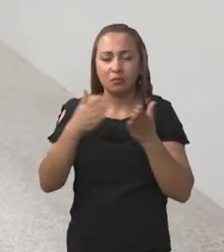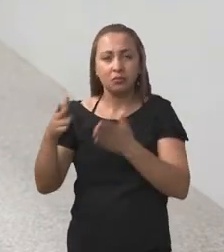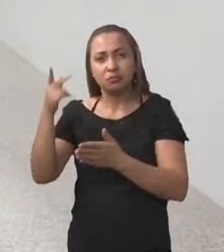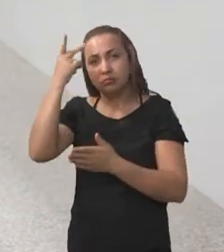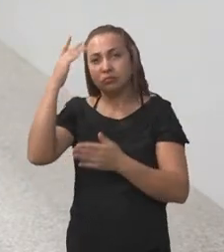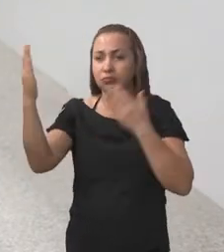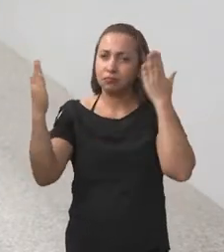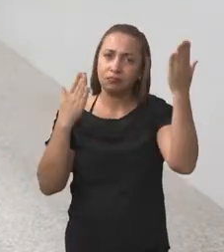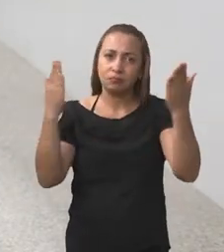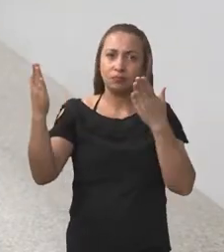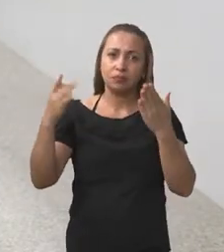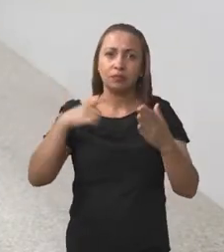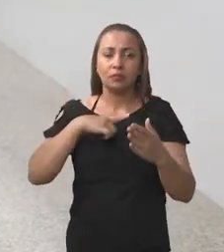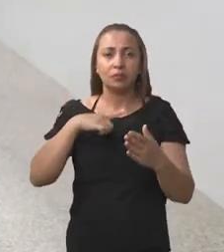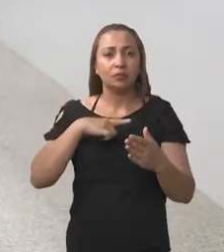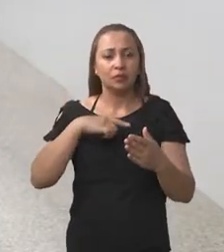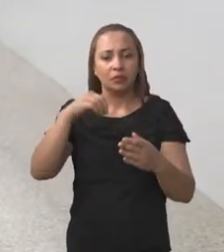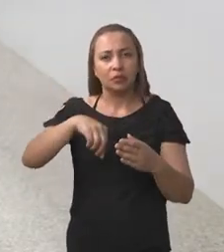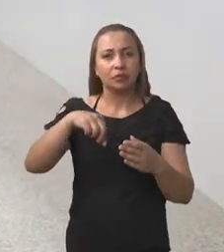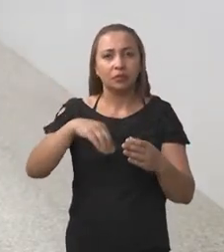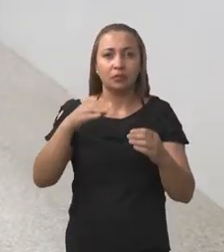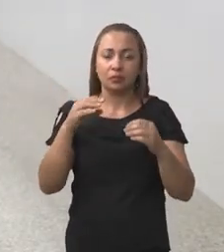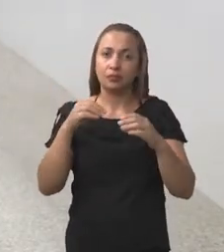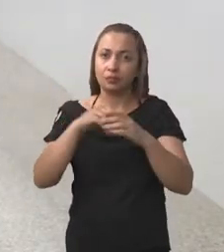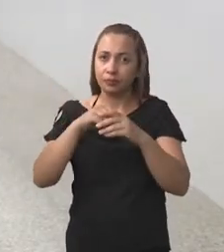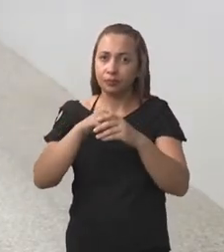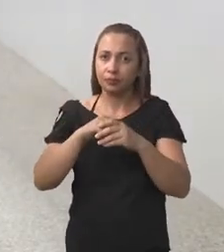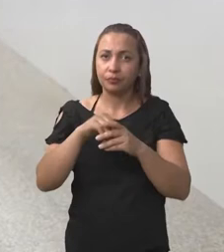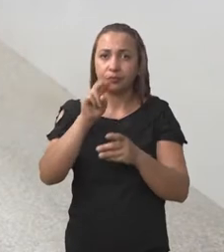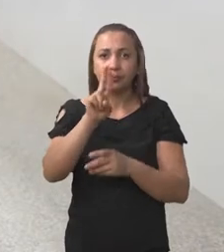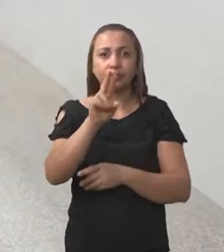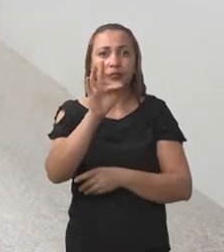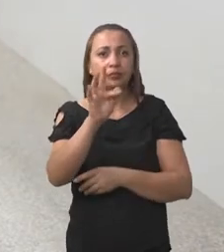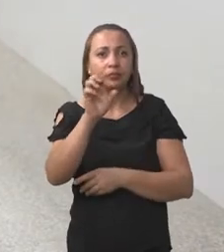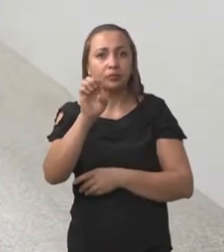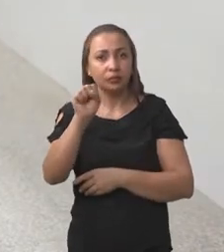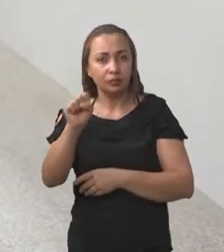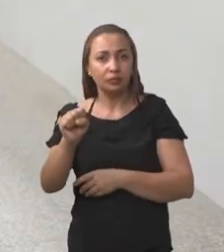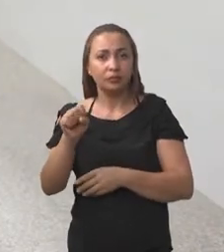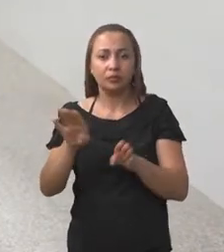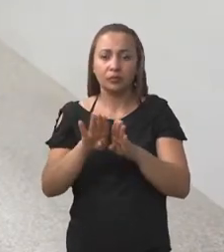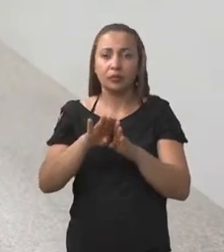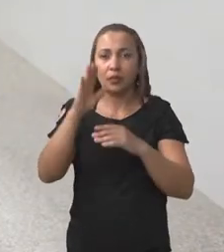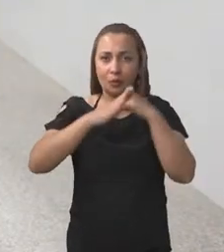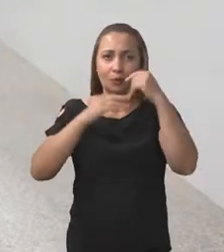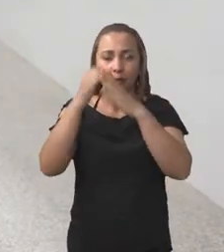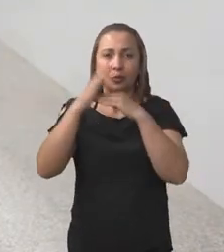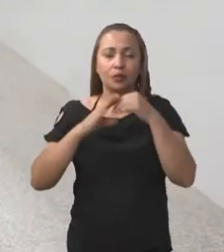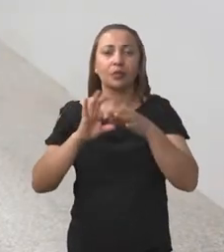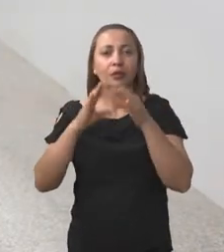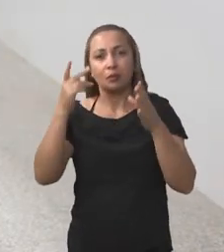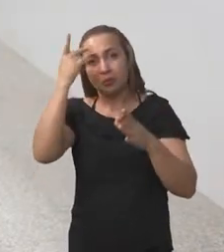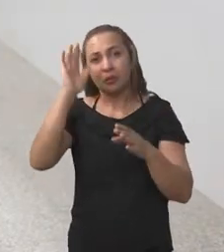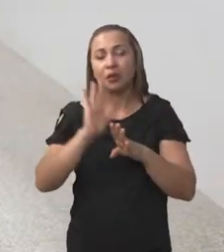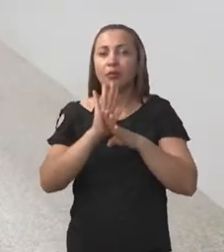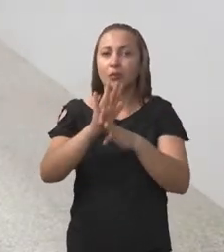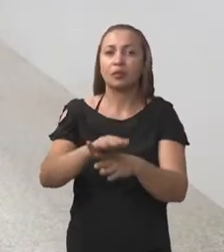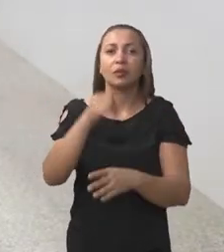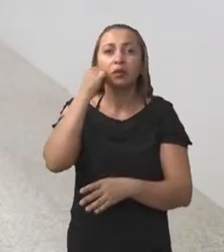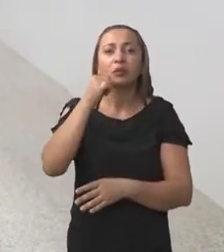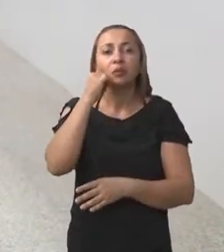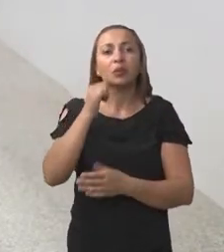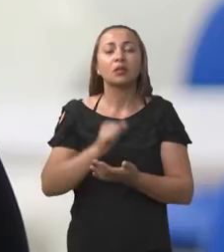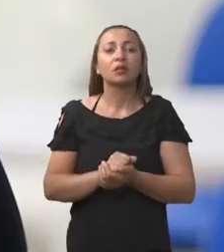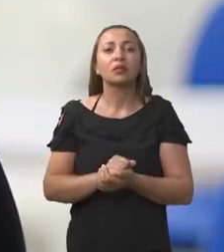psicólogo. Nós temos aqui dentro da UFES, né, um ambulatório onde tem profissional disposto a ajudar essa mulher